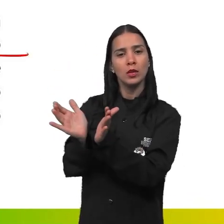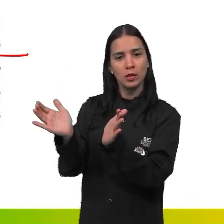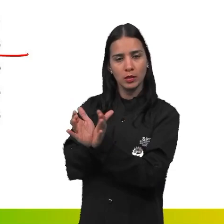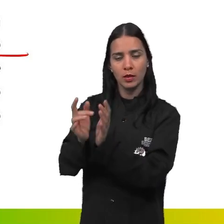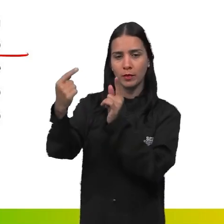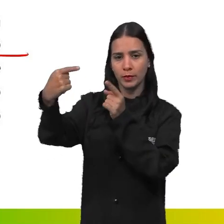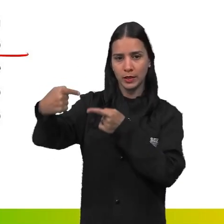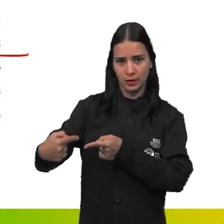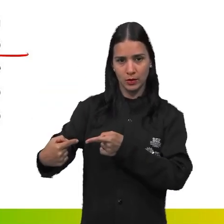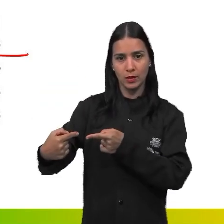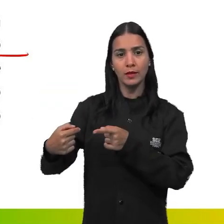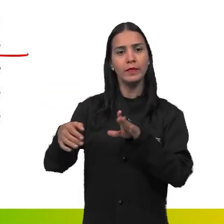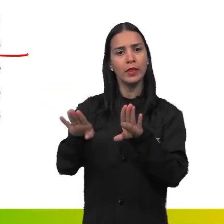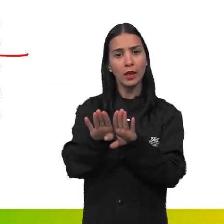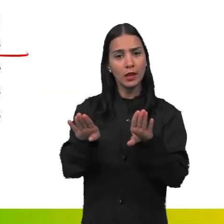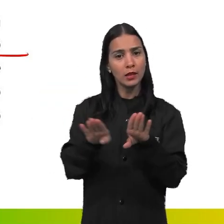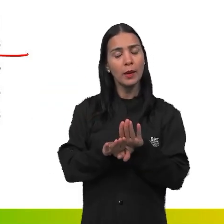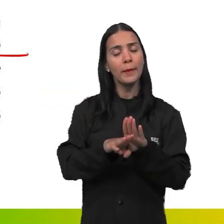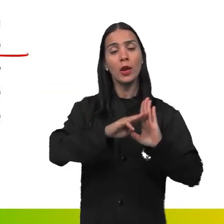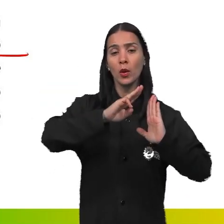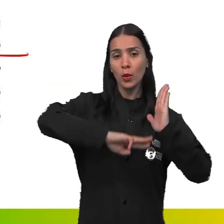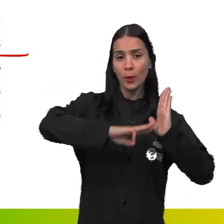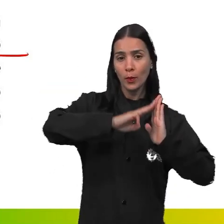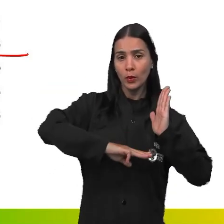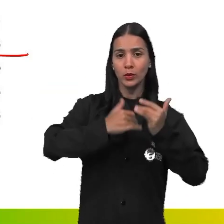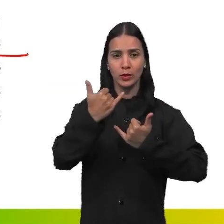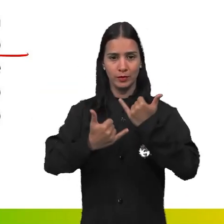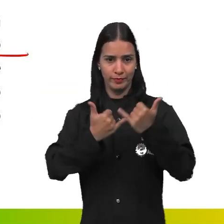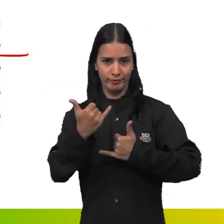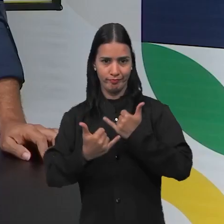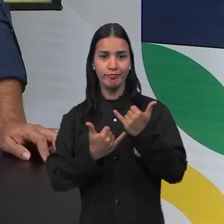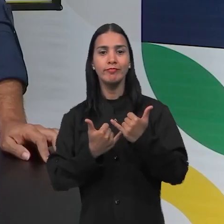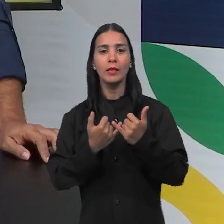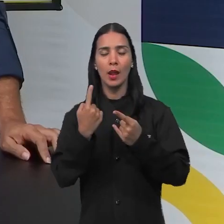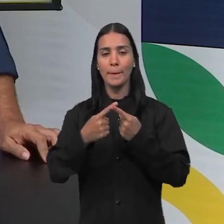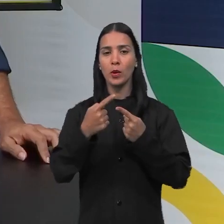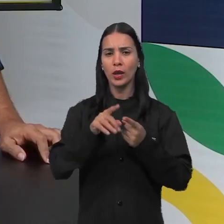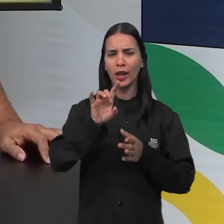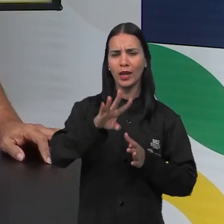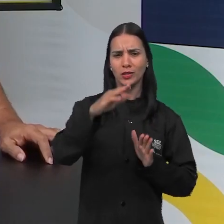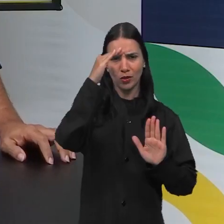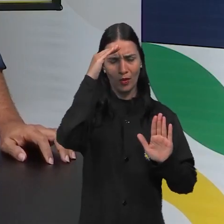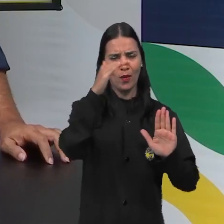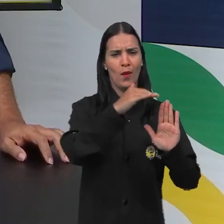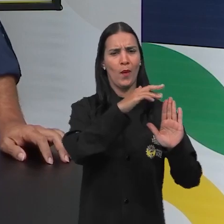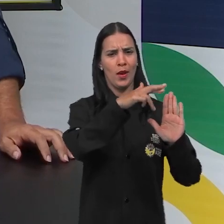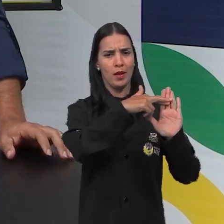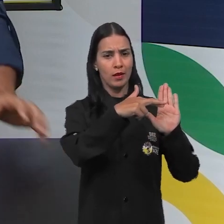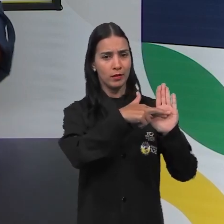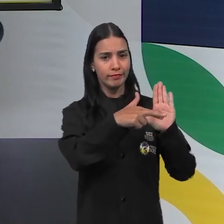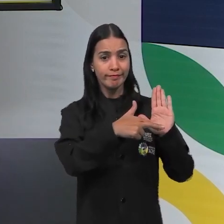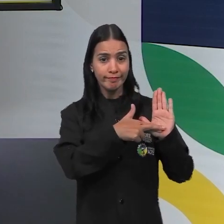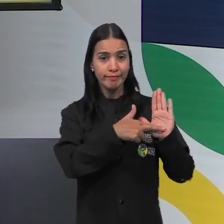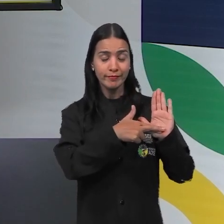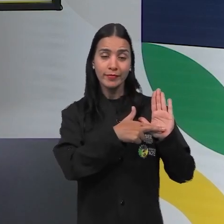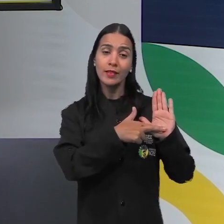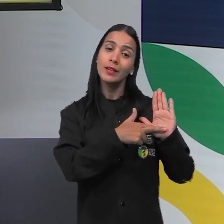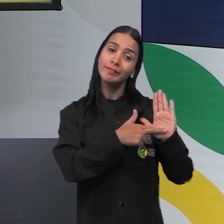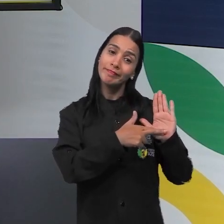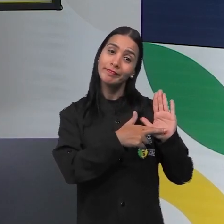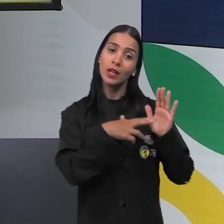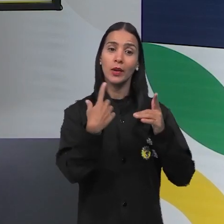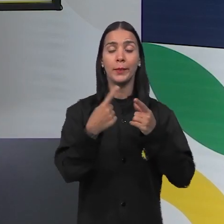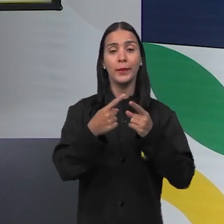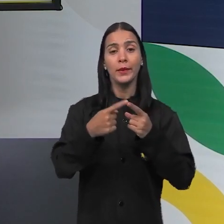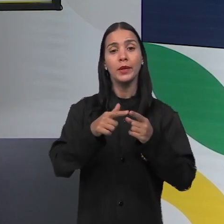respeitando não somente as regras. Por que é importante grifar e respeitando as regras? Porque o fair